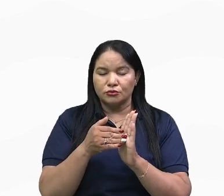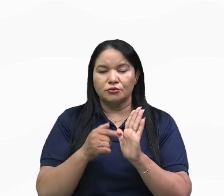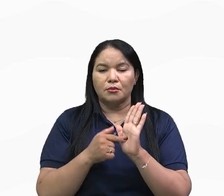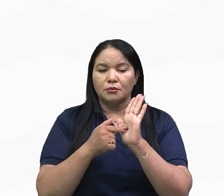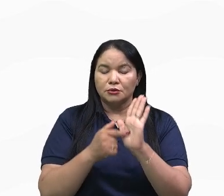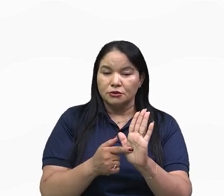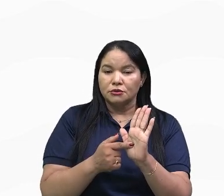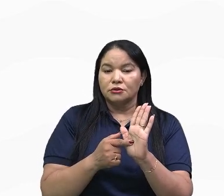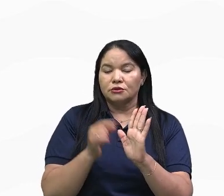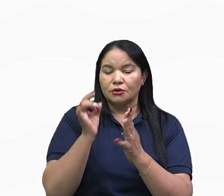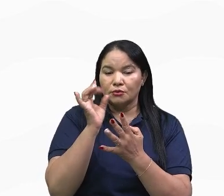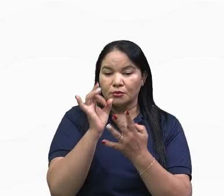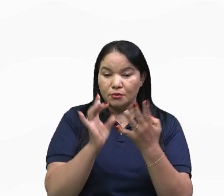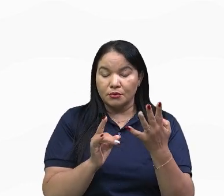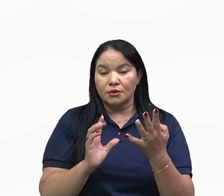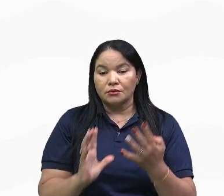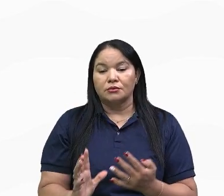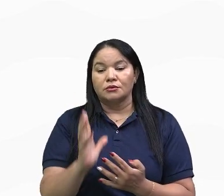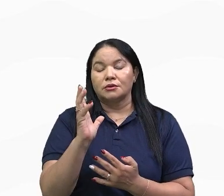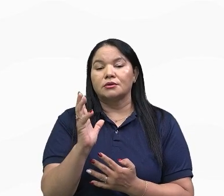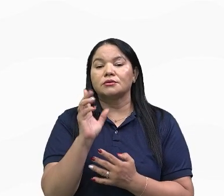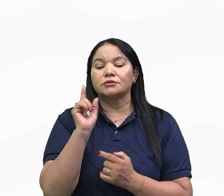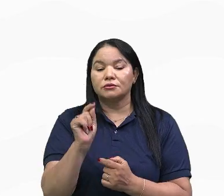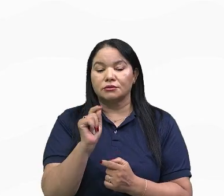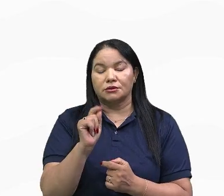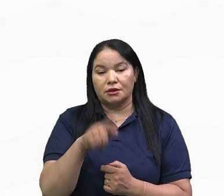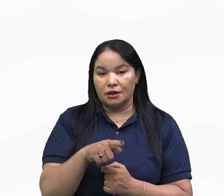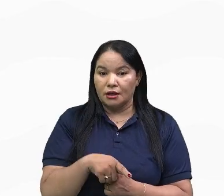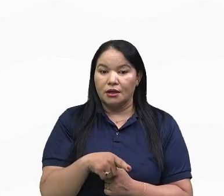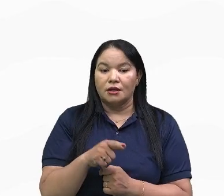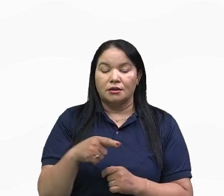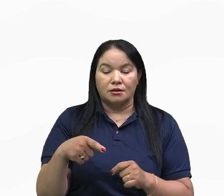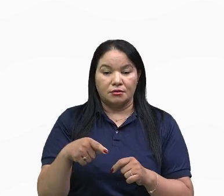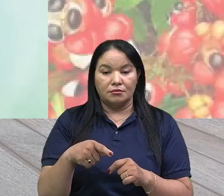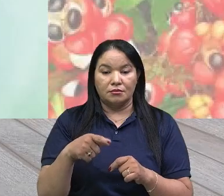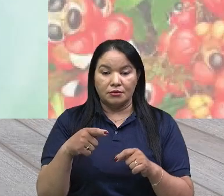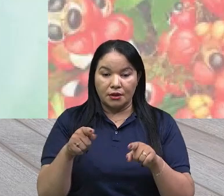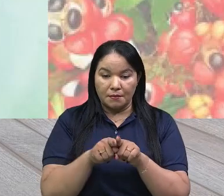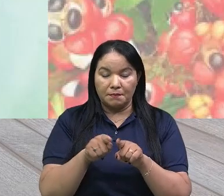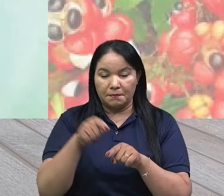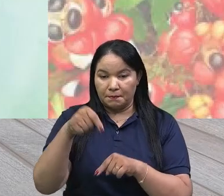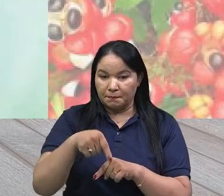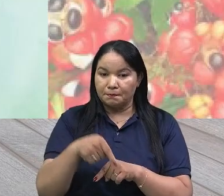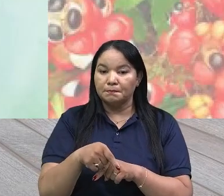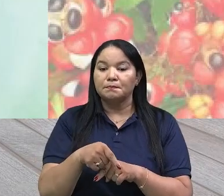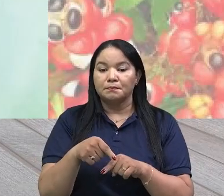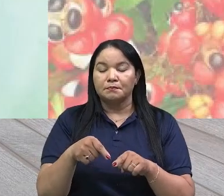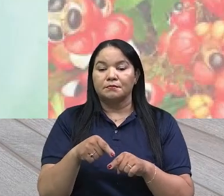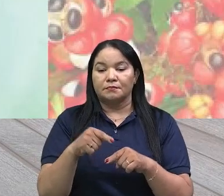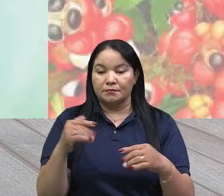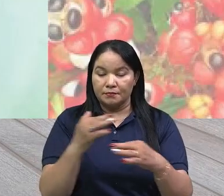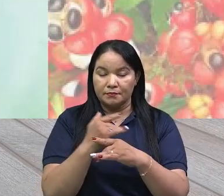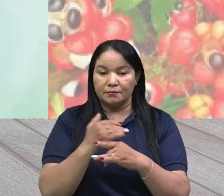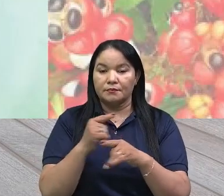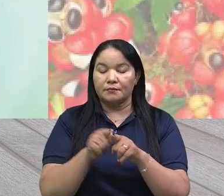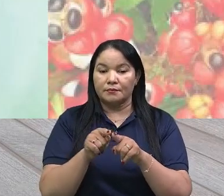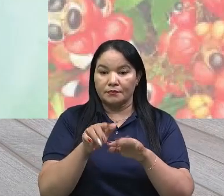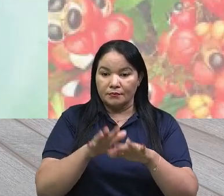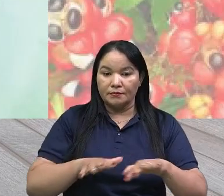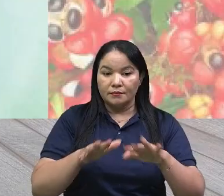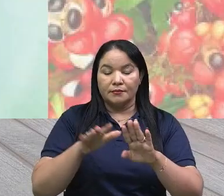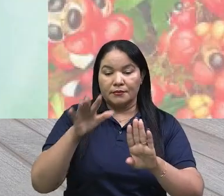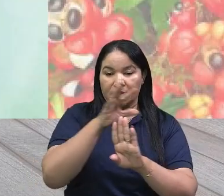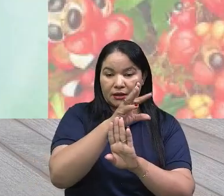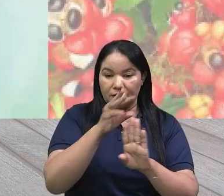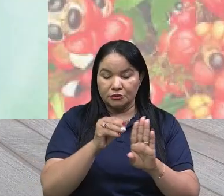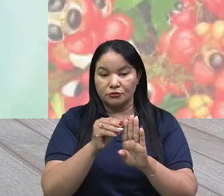gente, né, essas situações também da nossa região, mostrando os espaços urbanos na Amazônia, e